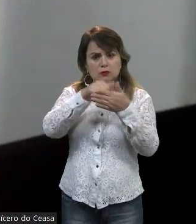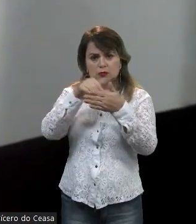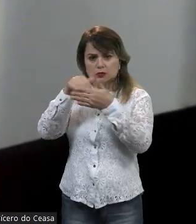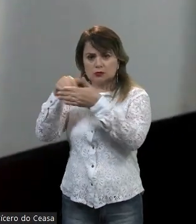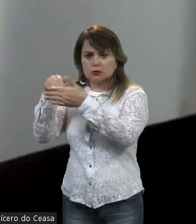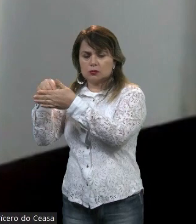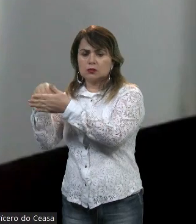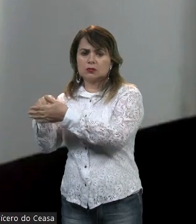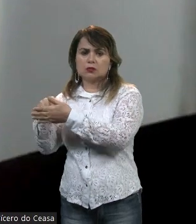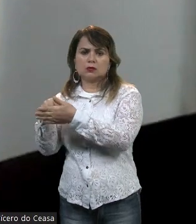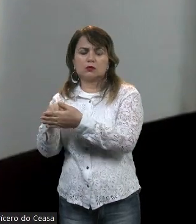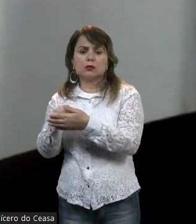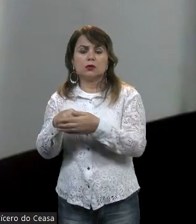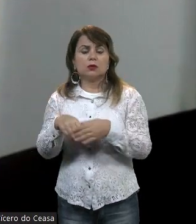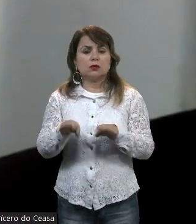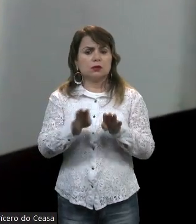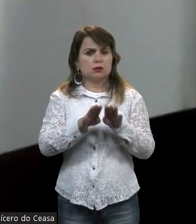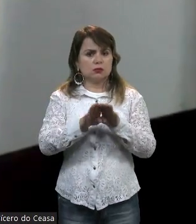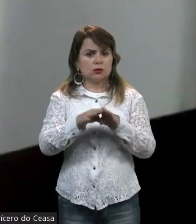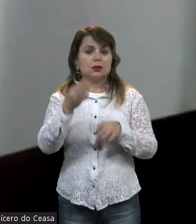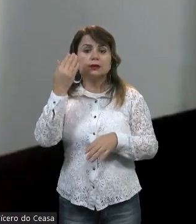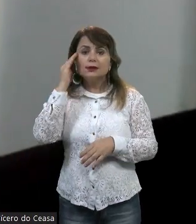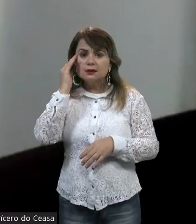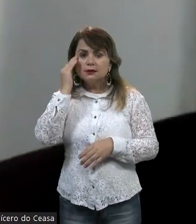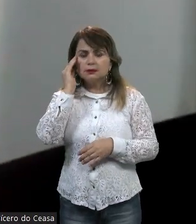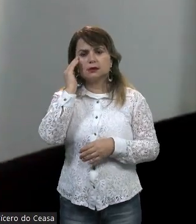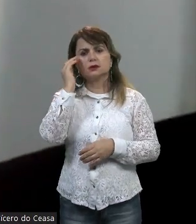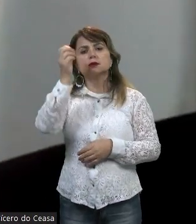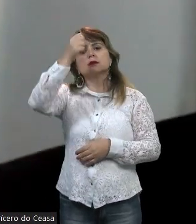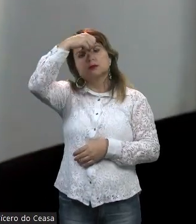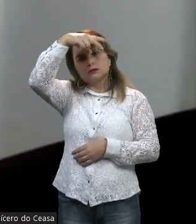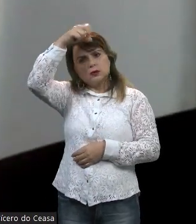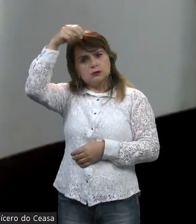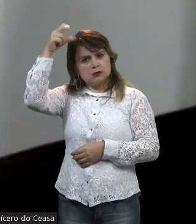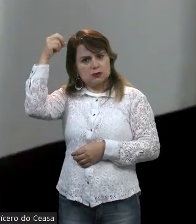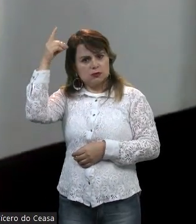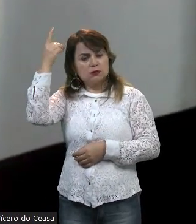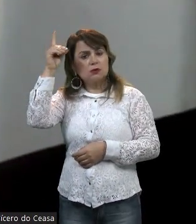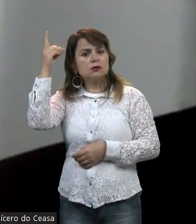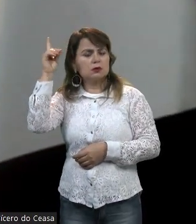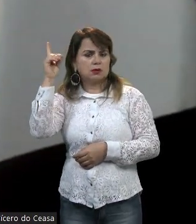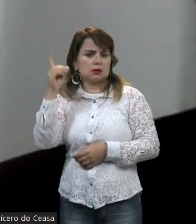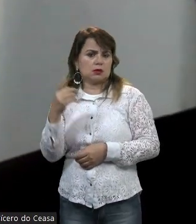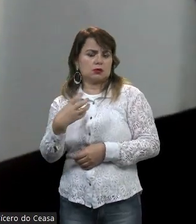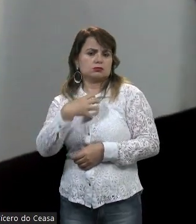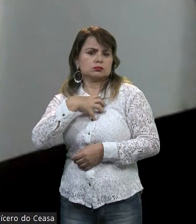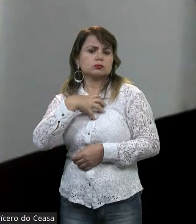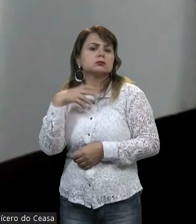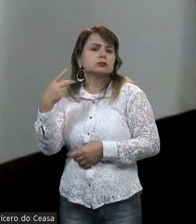posição do prefeito Daniel, e aqui eu também